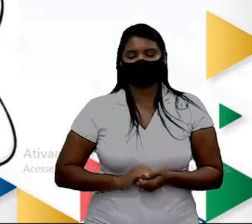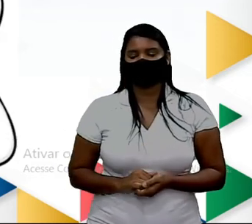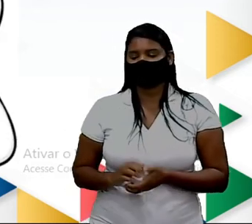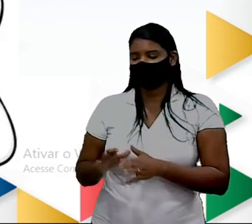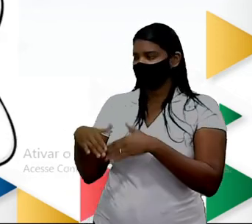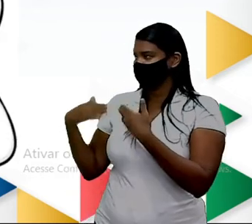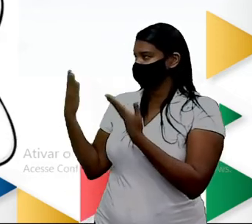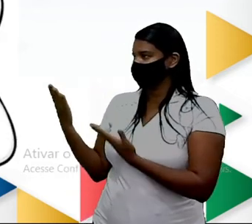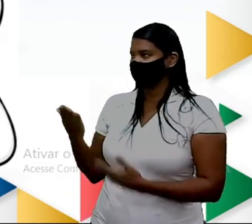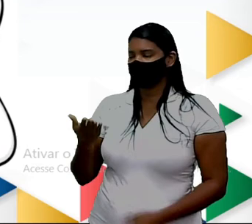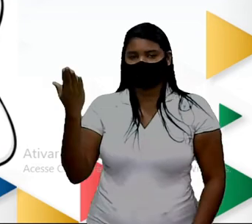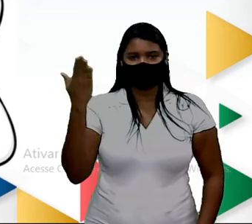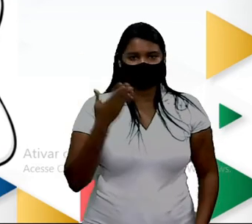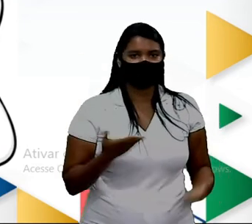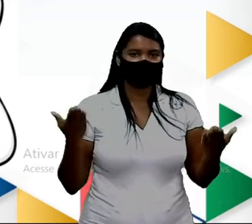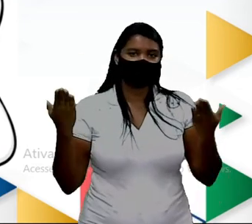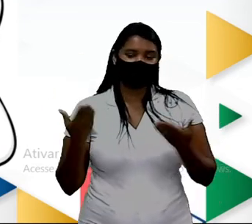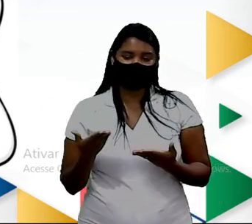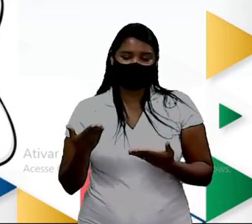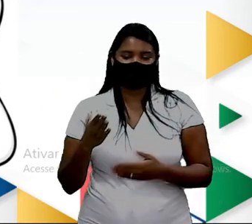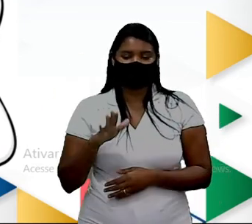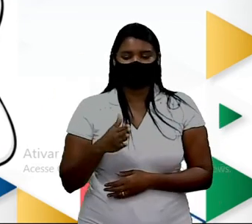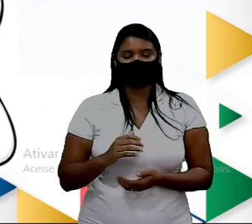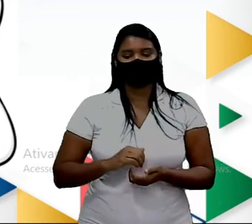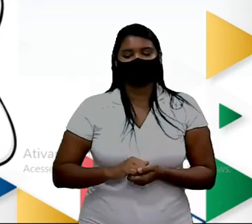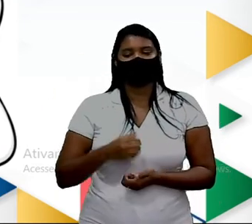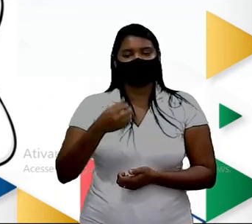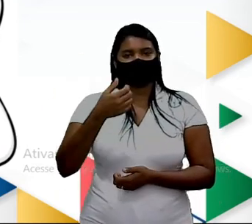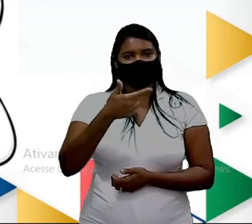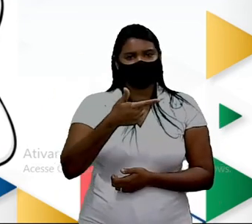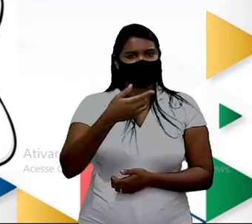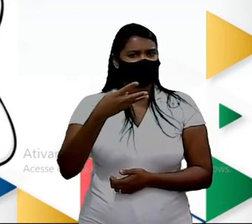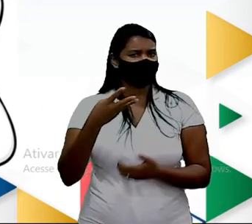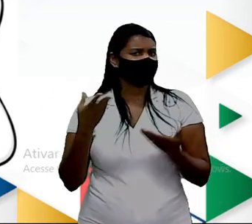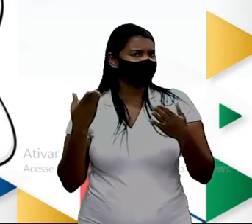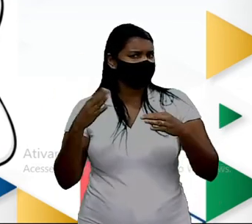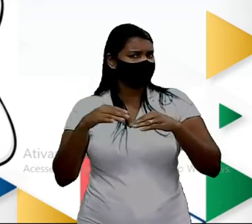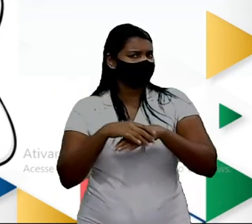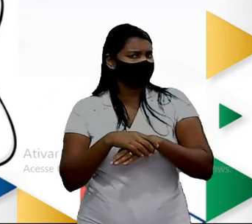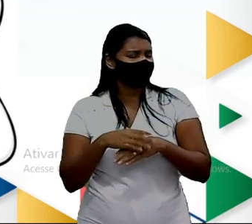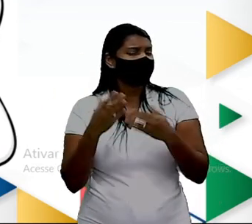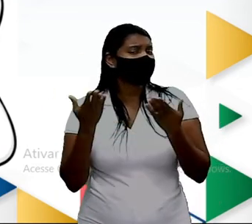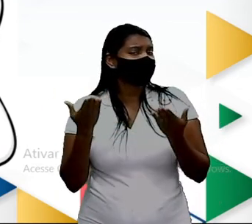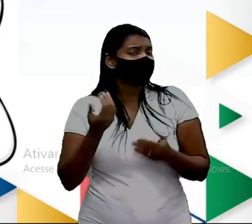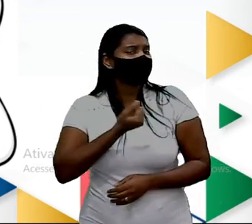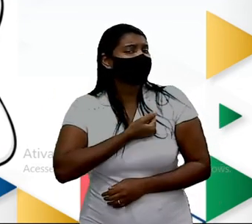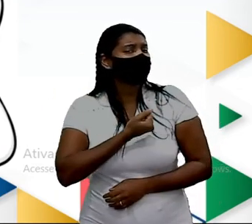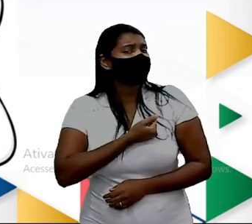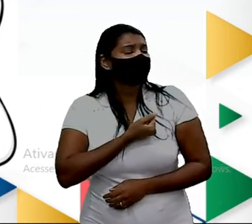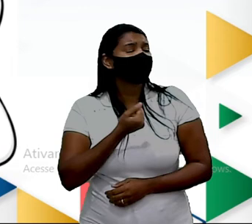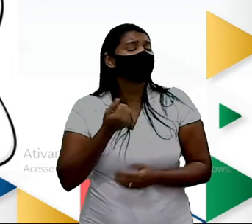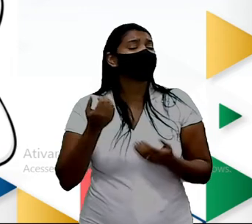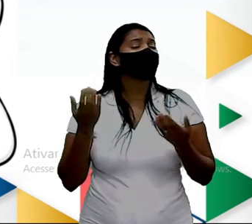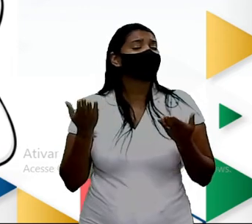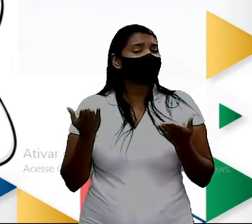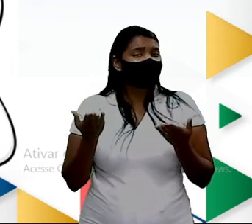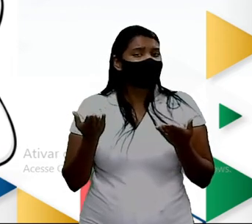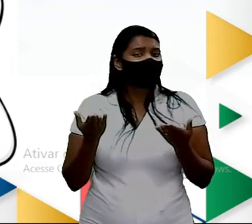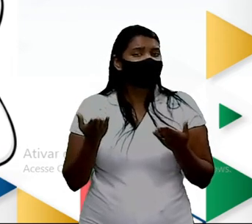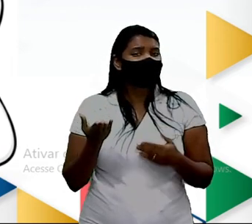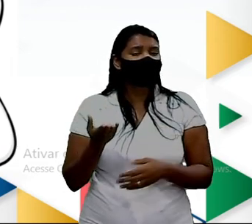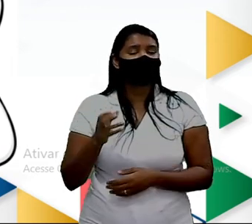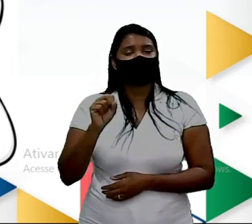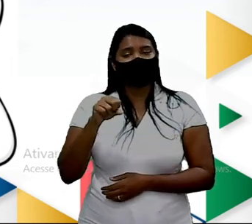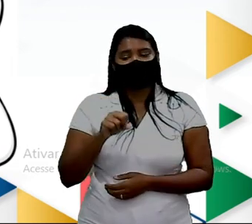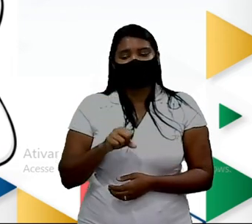um teste, uma pessoa que tem um pé aí de 23 centímetros, quanto é que ela calça? Qual o número do calçado dela se ela for